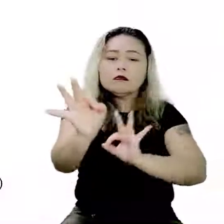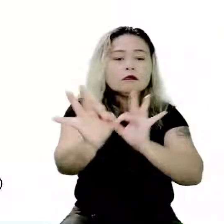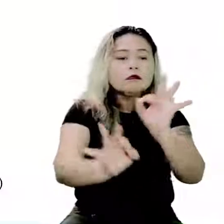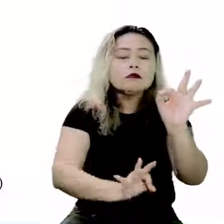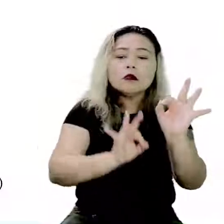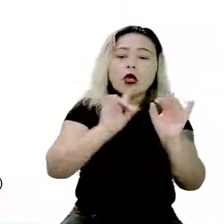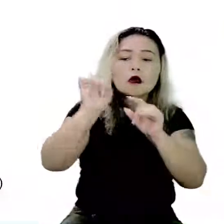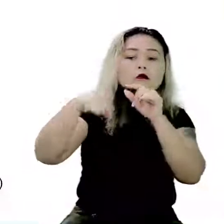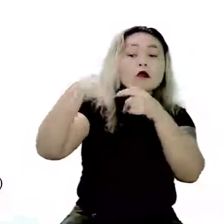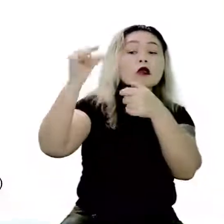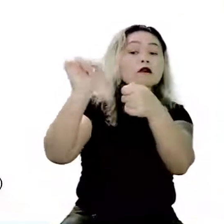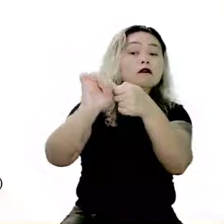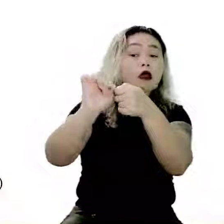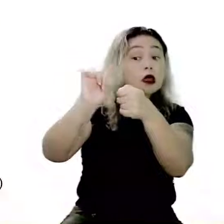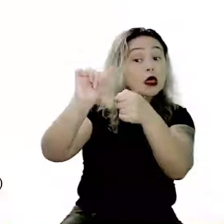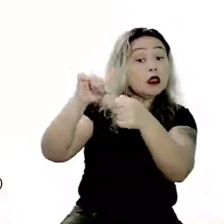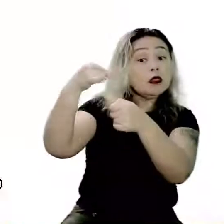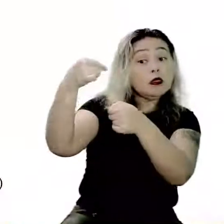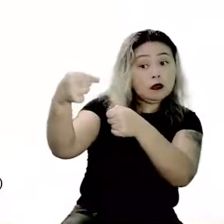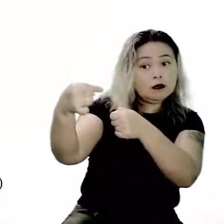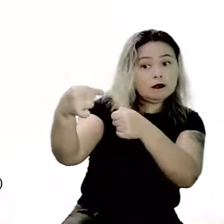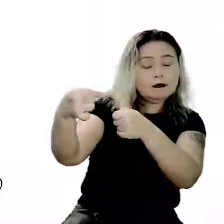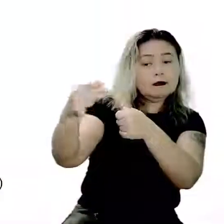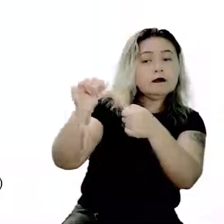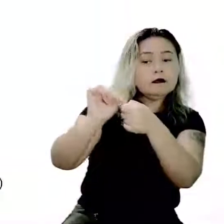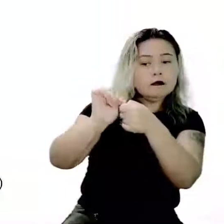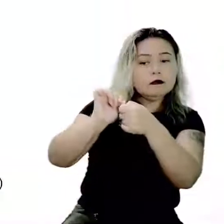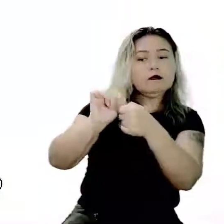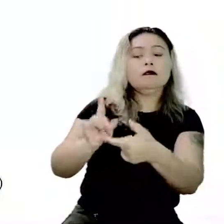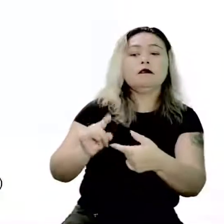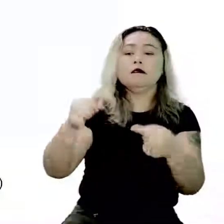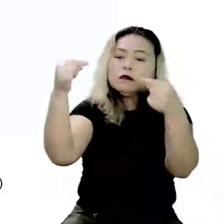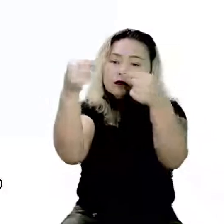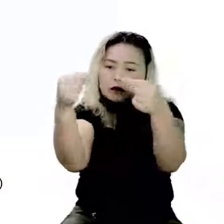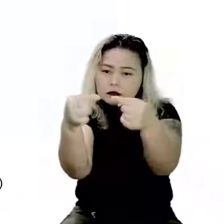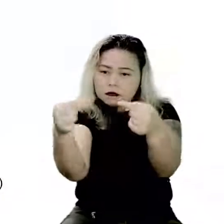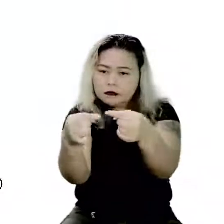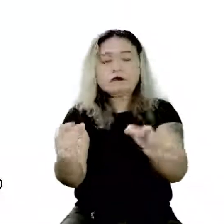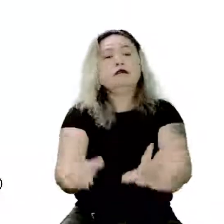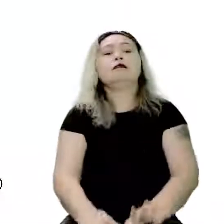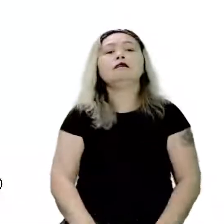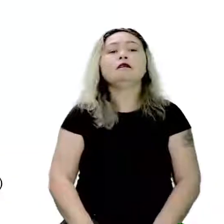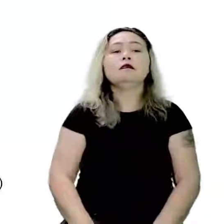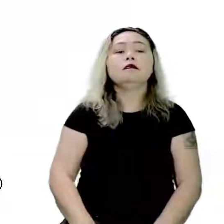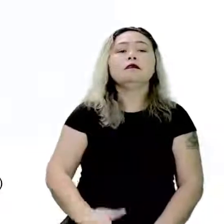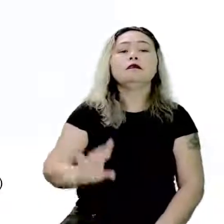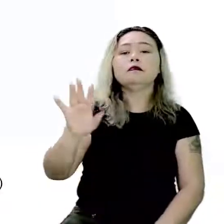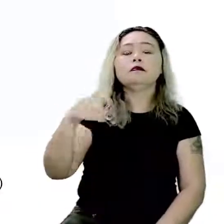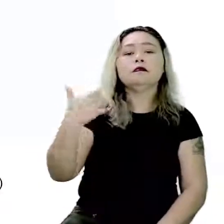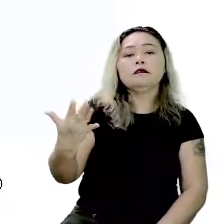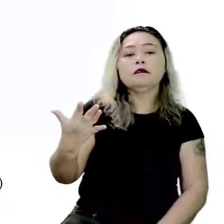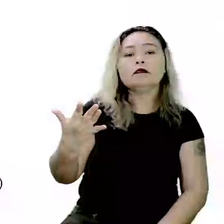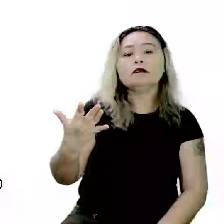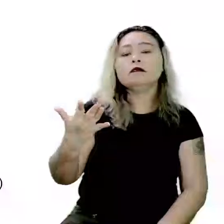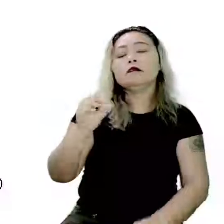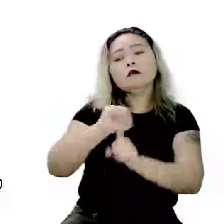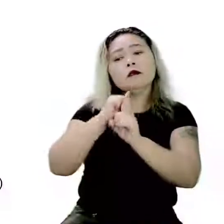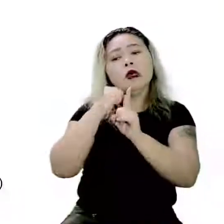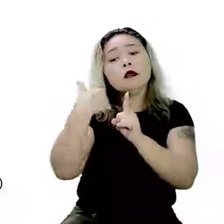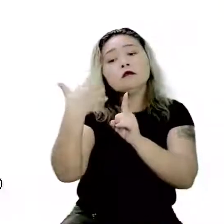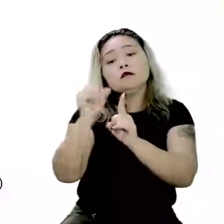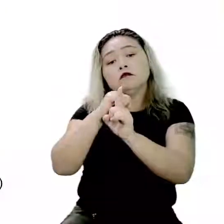das ações realizadas, ok? Então, ele foi